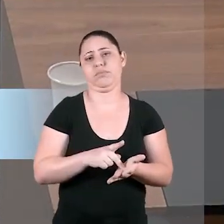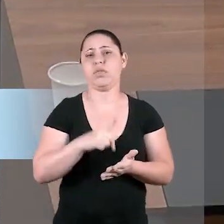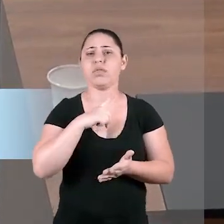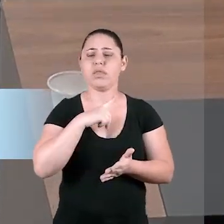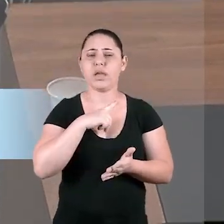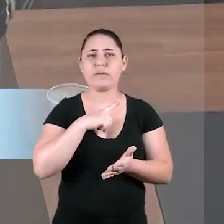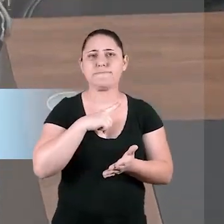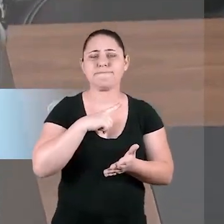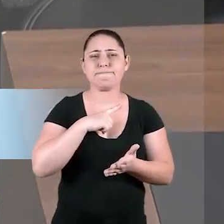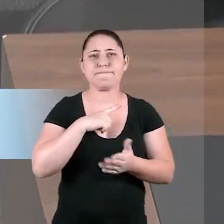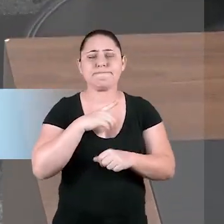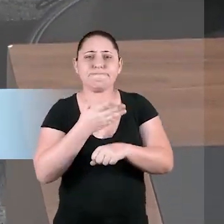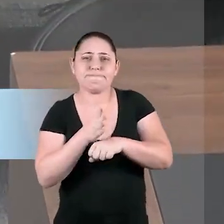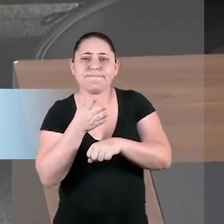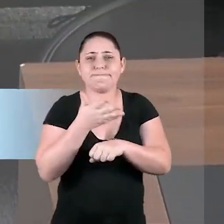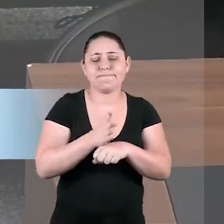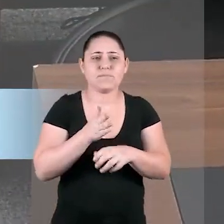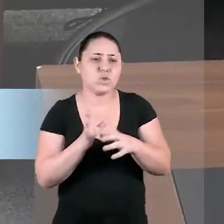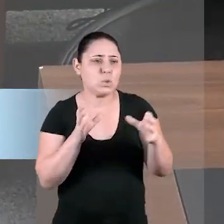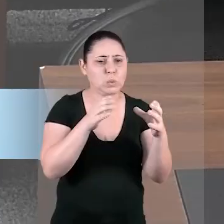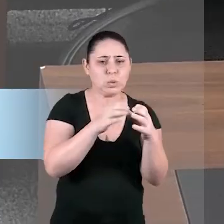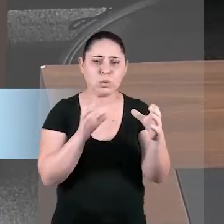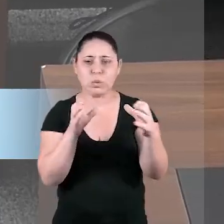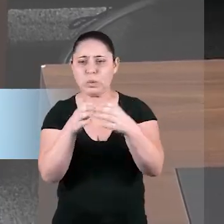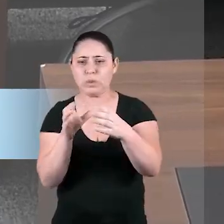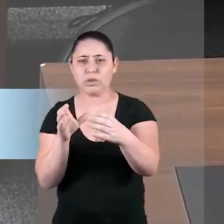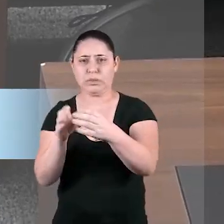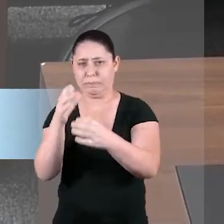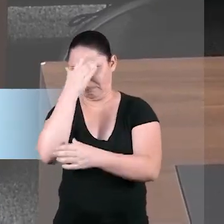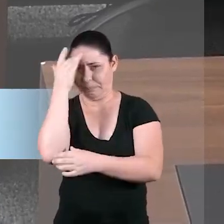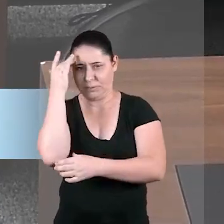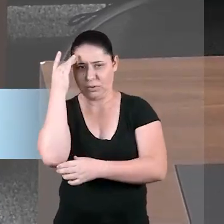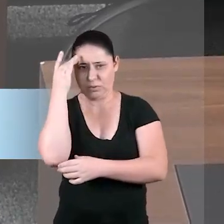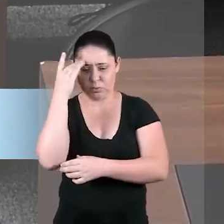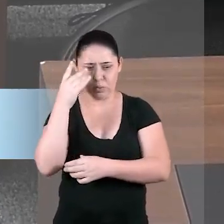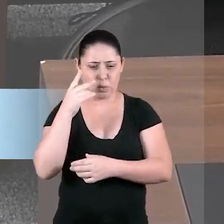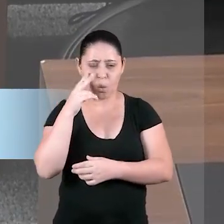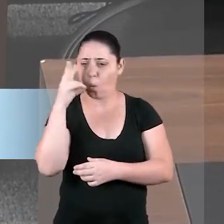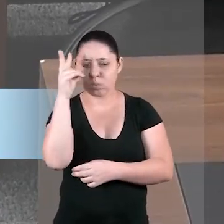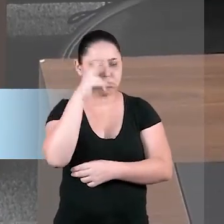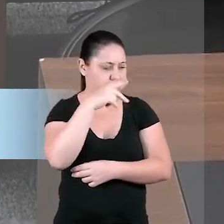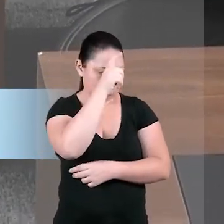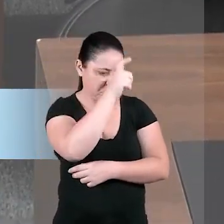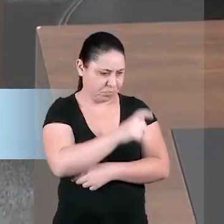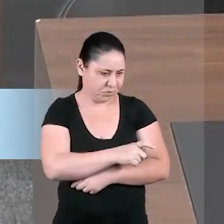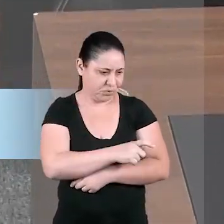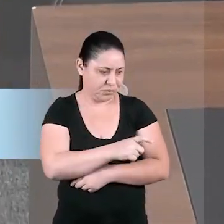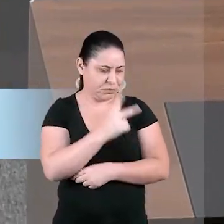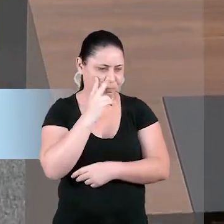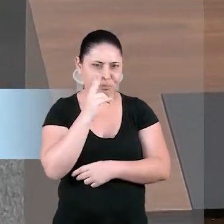faz no público, né? As pessoas meio assim, aí olha para a pessoa que está do seu